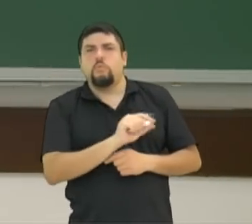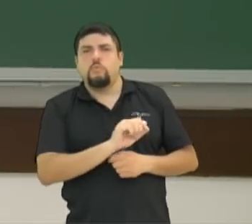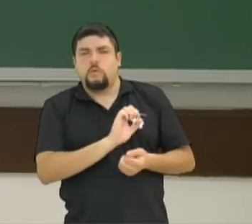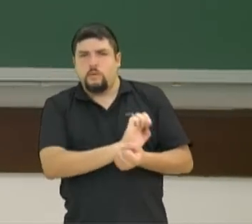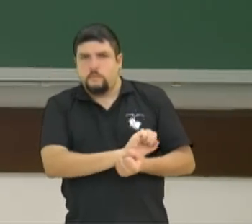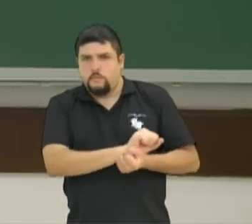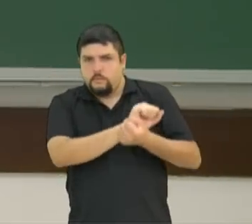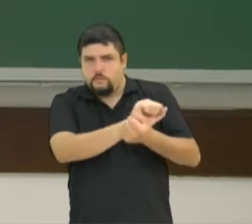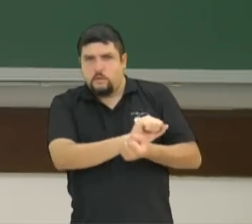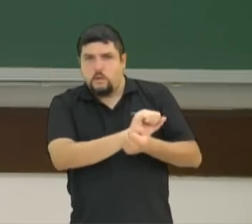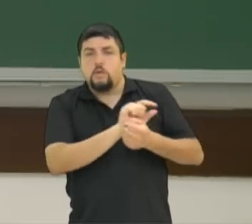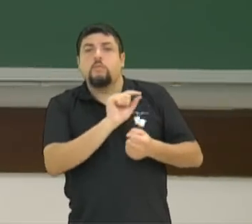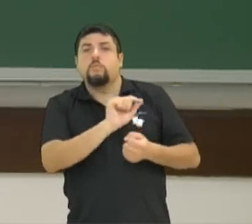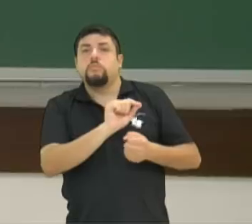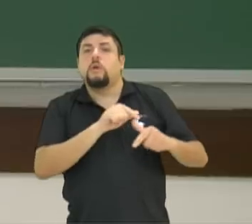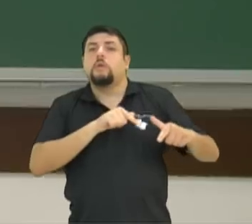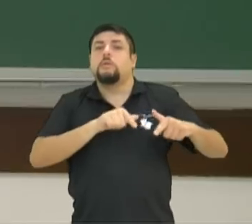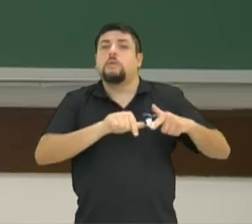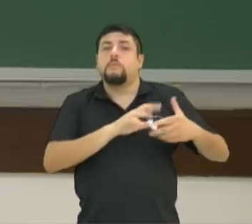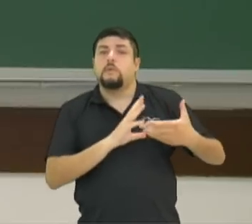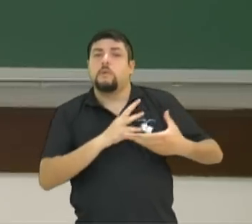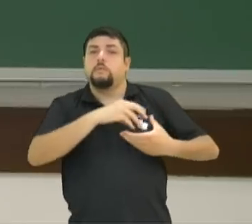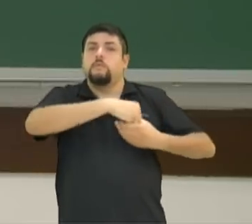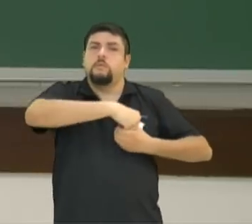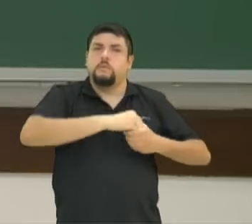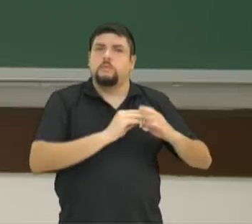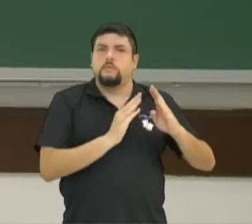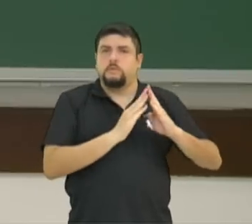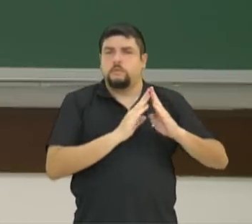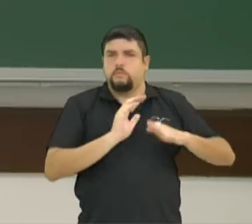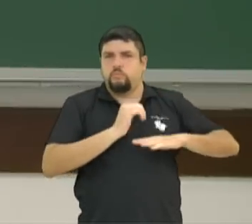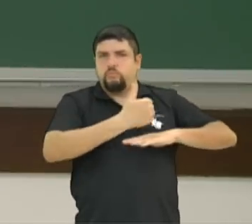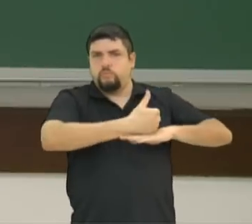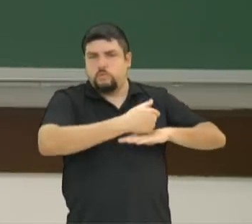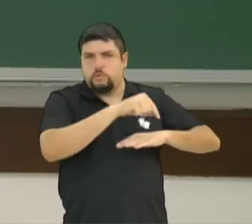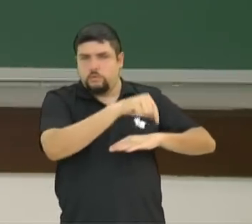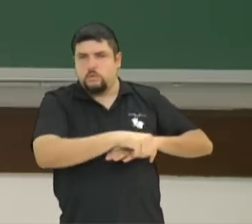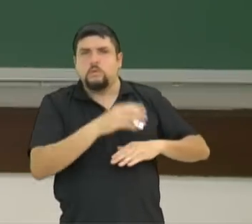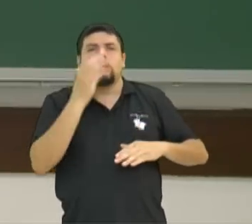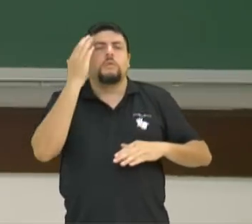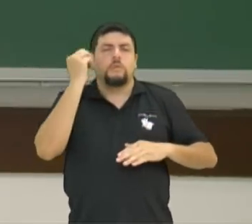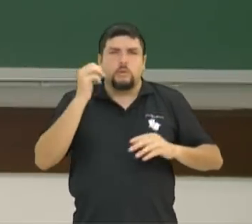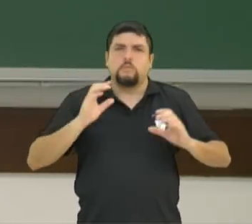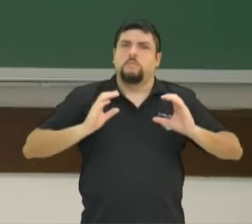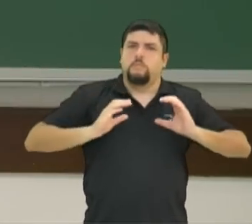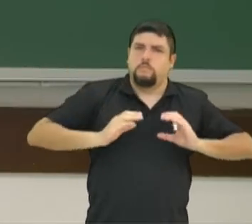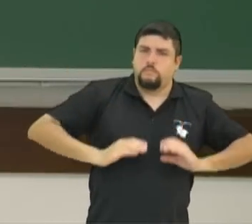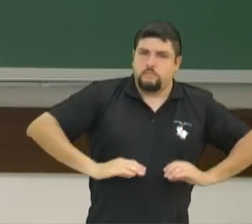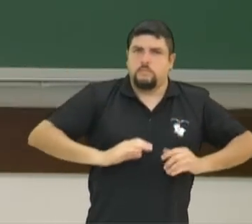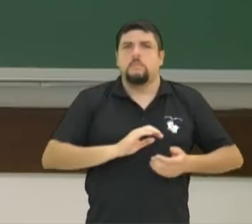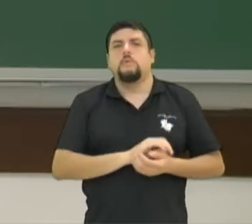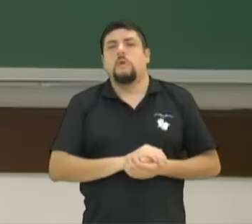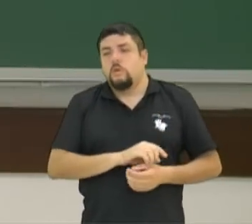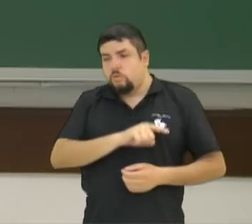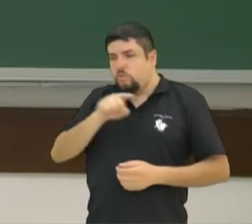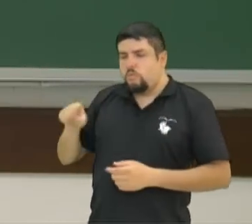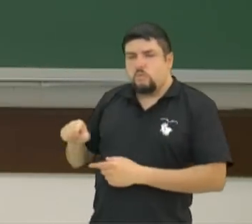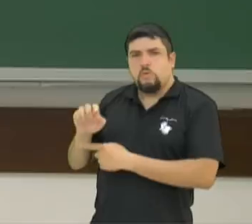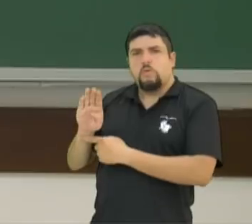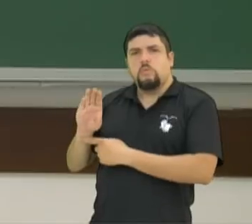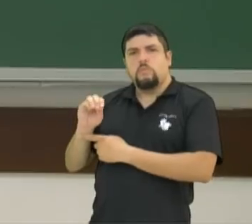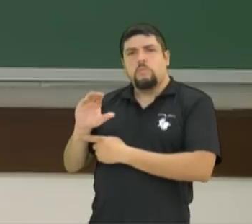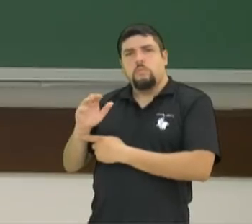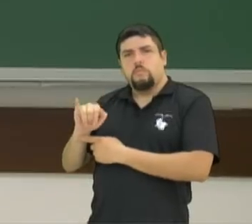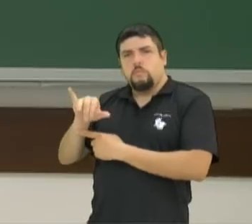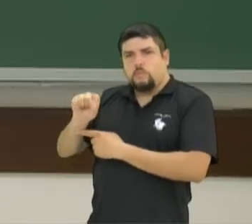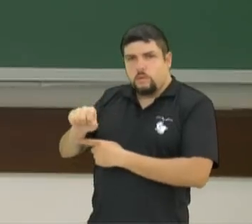trabalhar dentro das casas dos senhores, né, por já dominar esses códigos de conduta e comportamento, e os boçais, que são aqueles